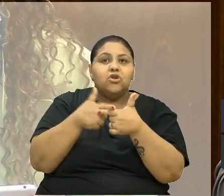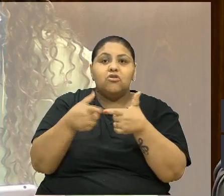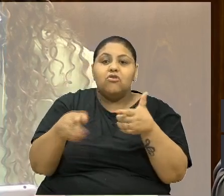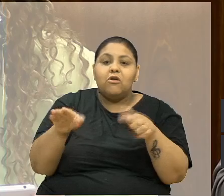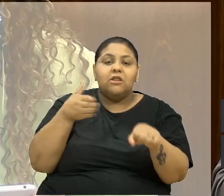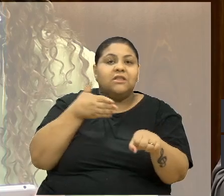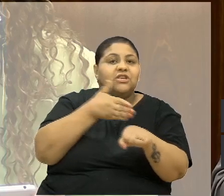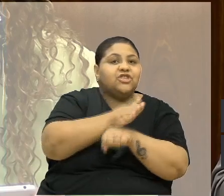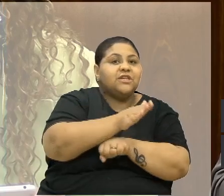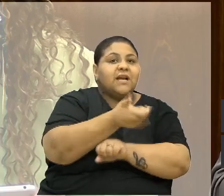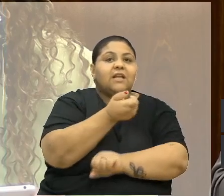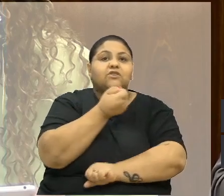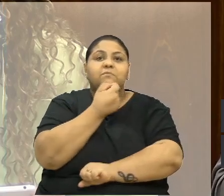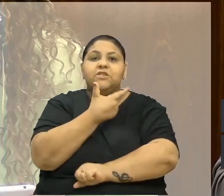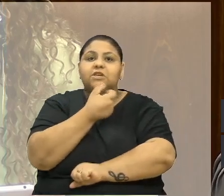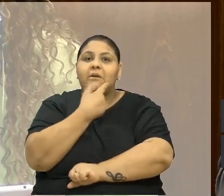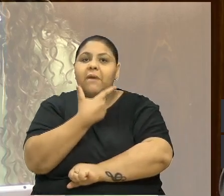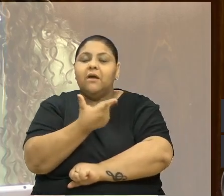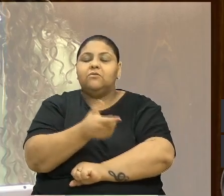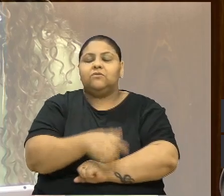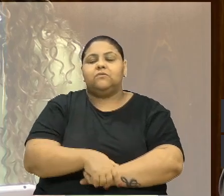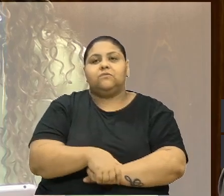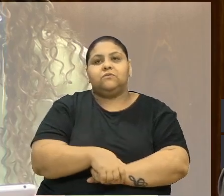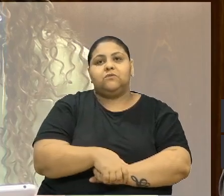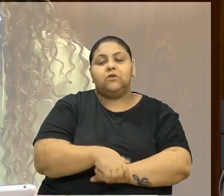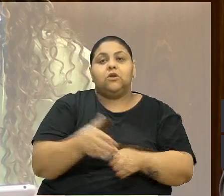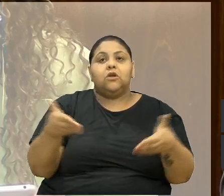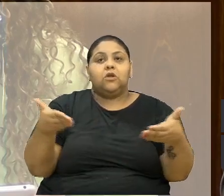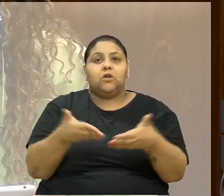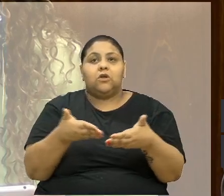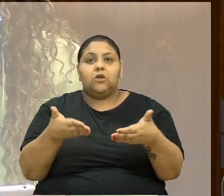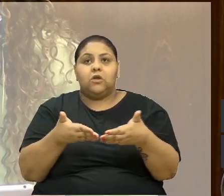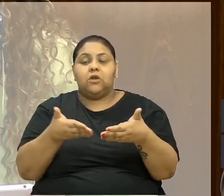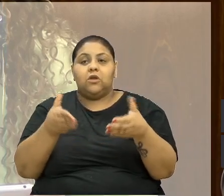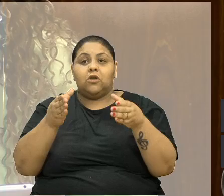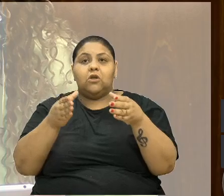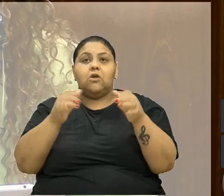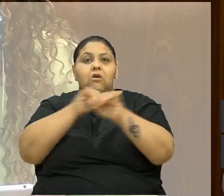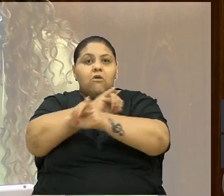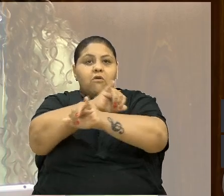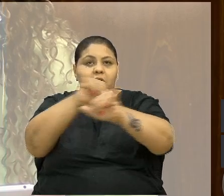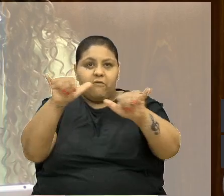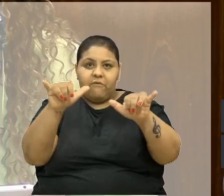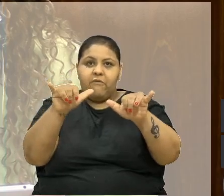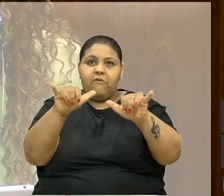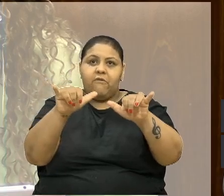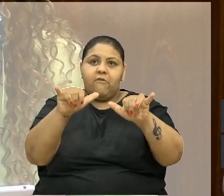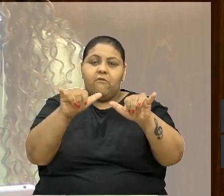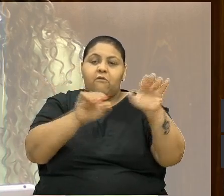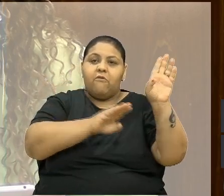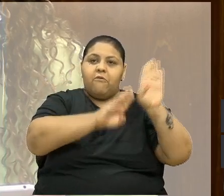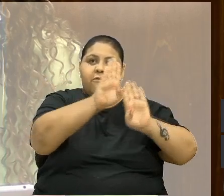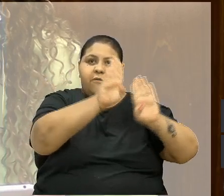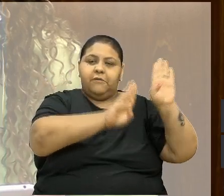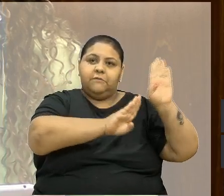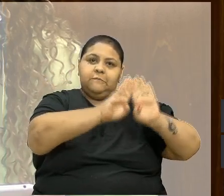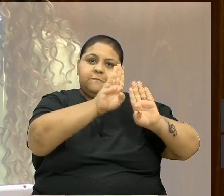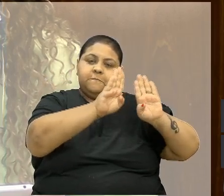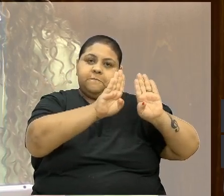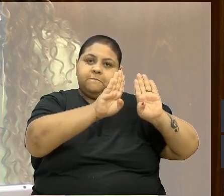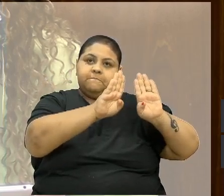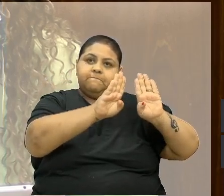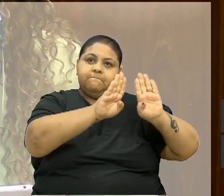dos medicamentos, né? Hoje a imprensa noticiava que a licitação